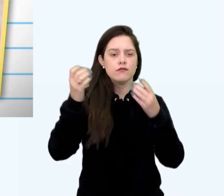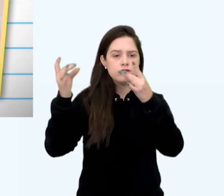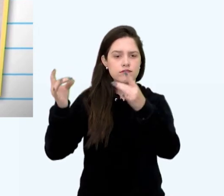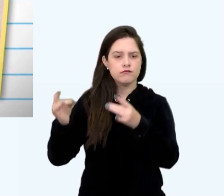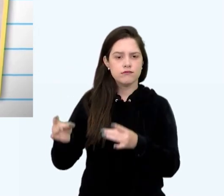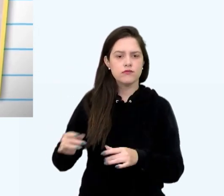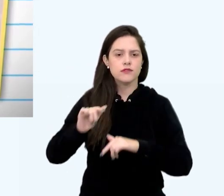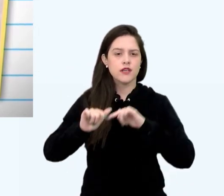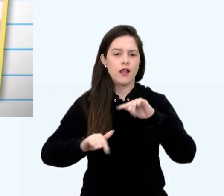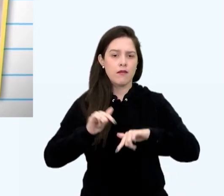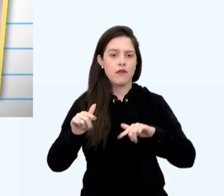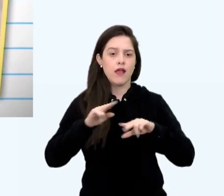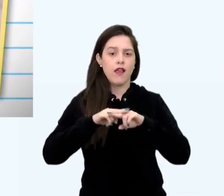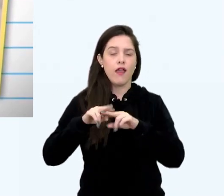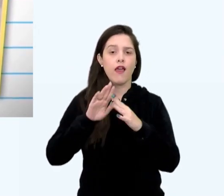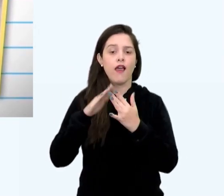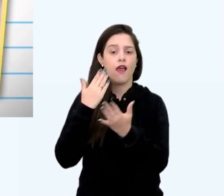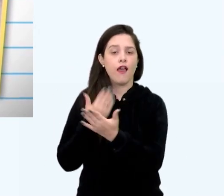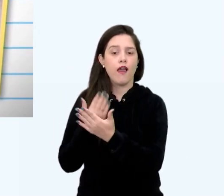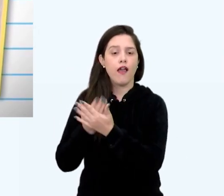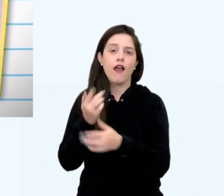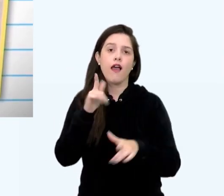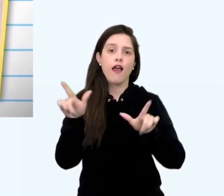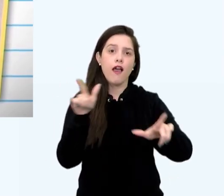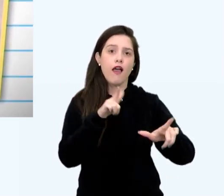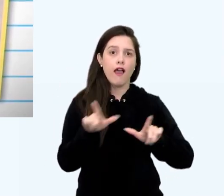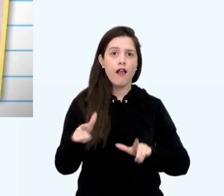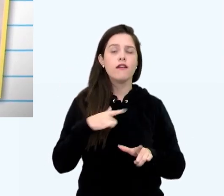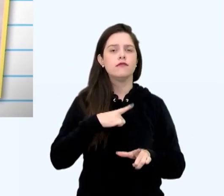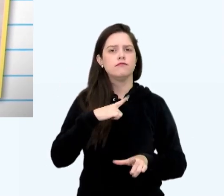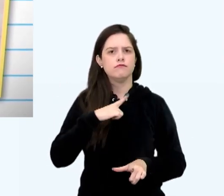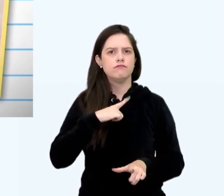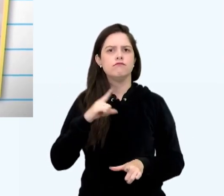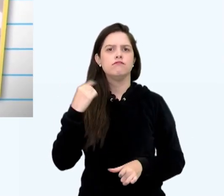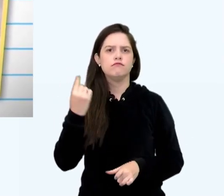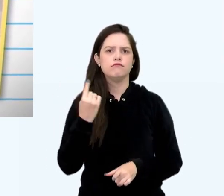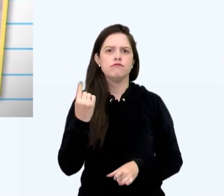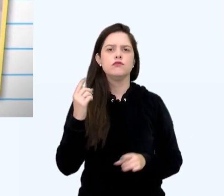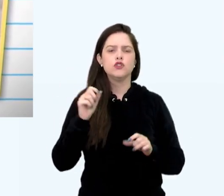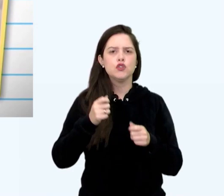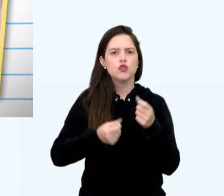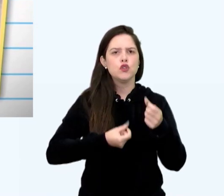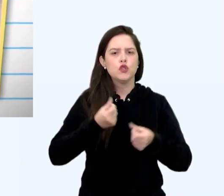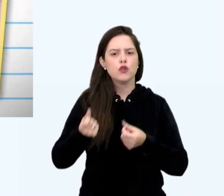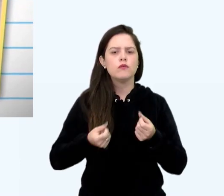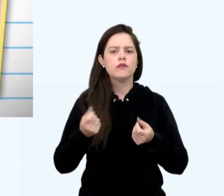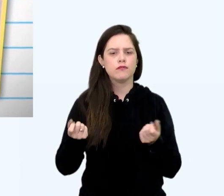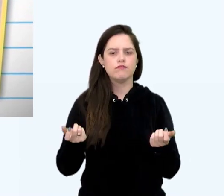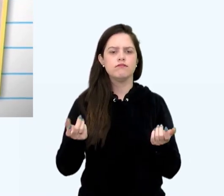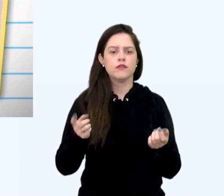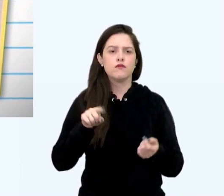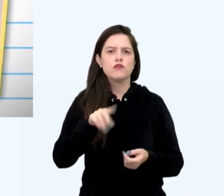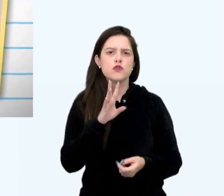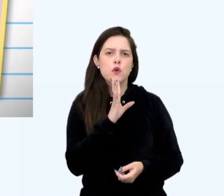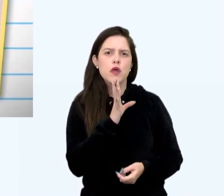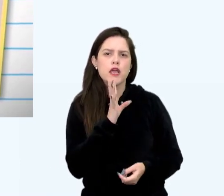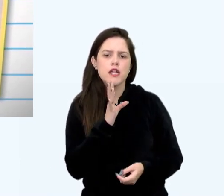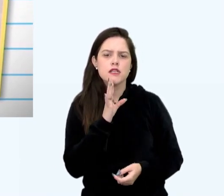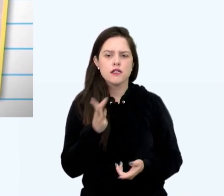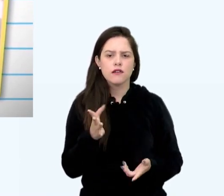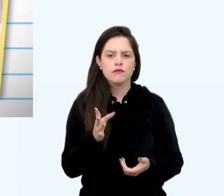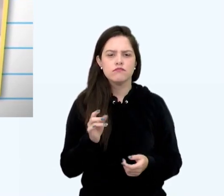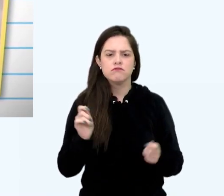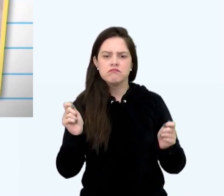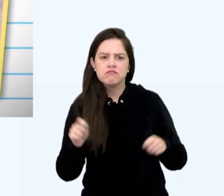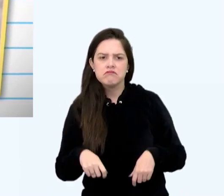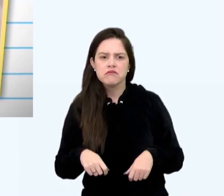trabalho, renda, escolaridade e outros indicadores da realidade socioeconômica brasileira. Você conhece esse levantamento? É